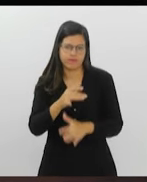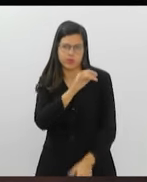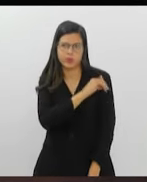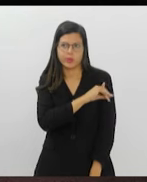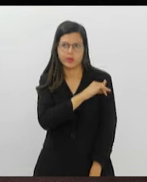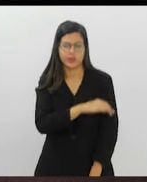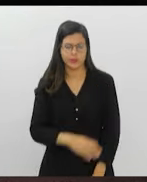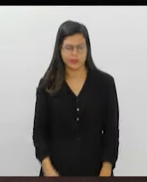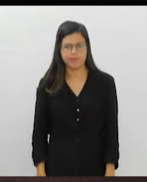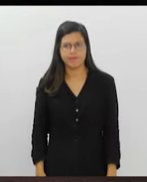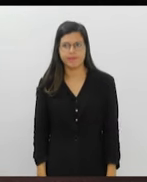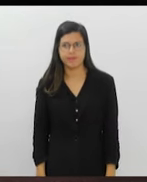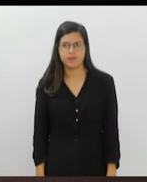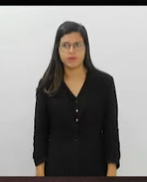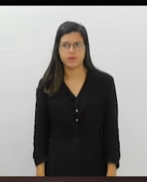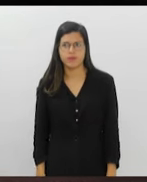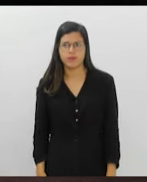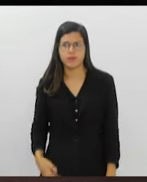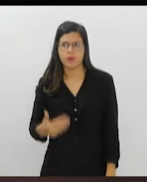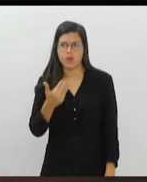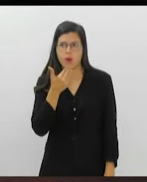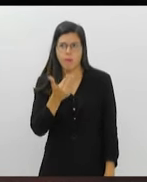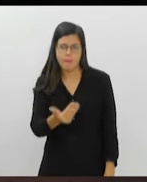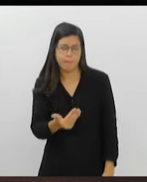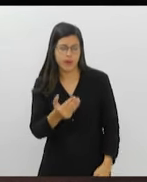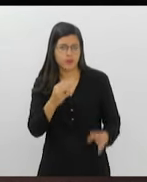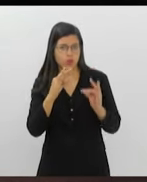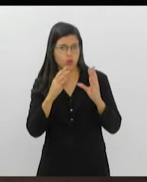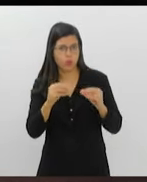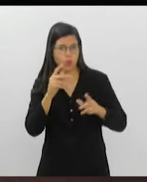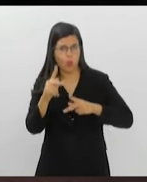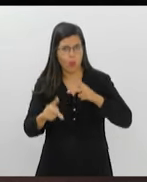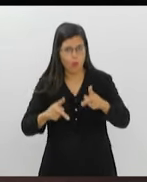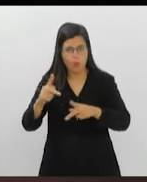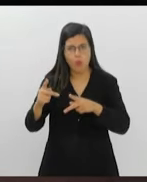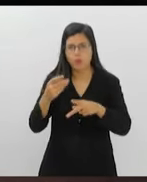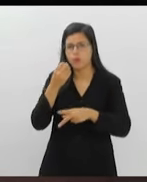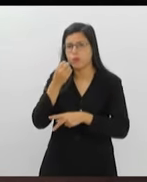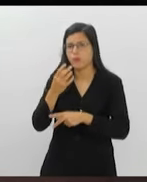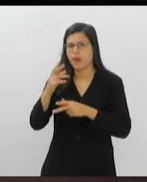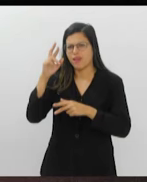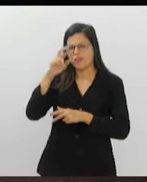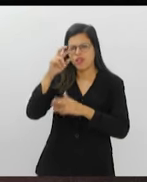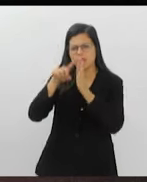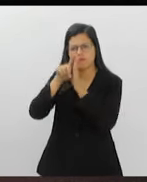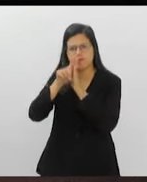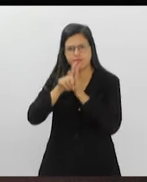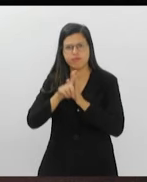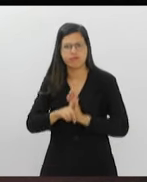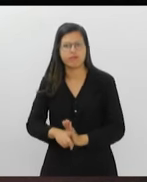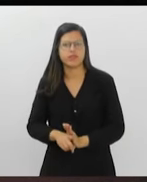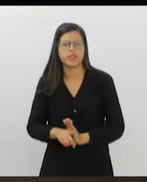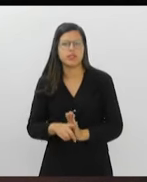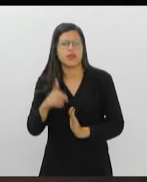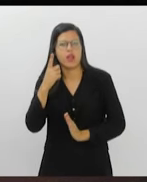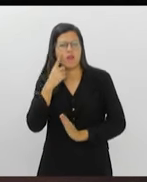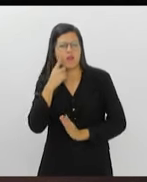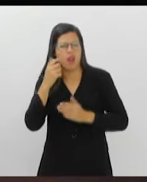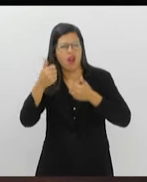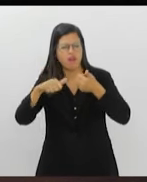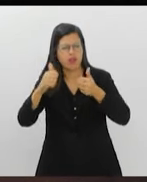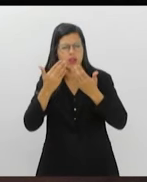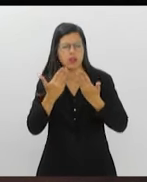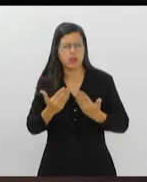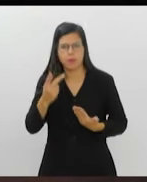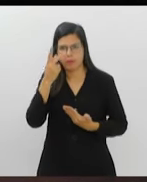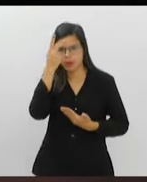E eu peço, clamo a toda a população de bem, que analisem, que fiscalizem e vejam quem, de fato, pensa exatamente